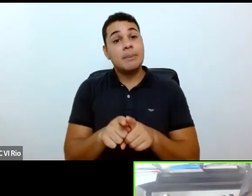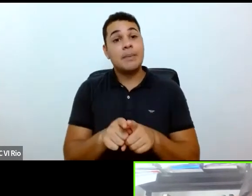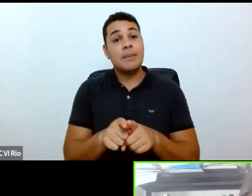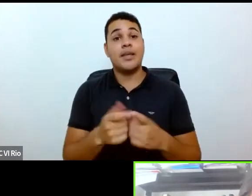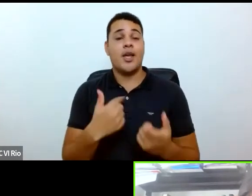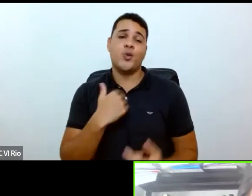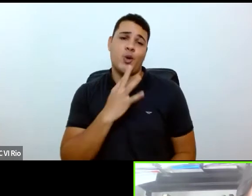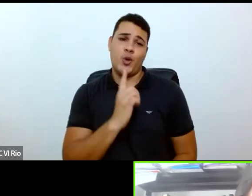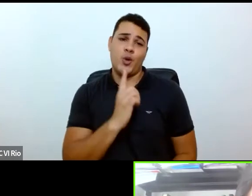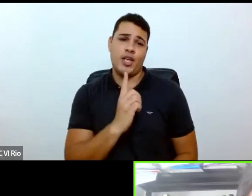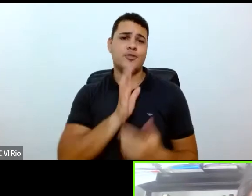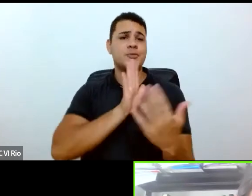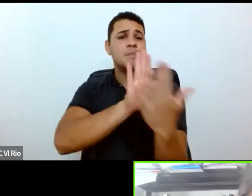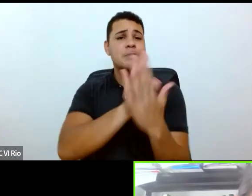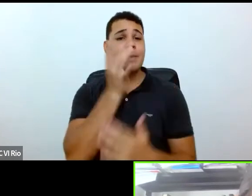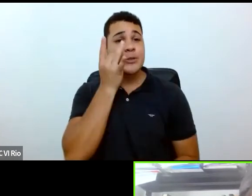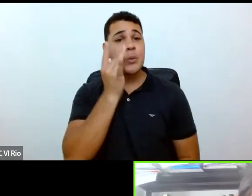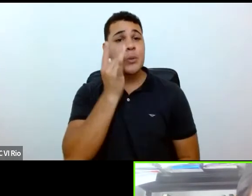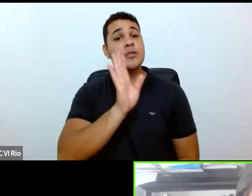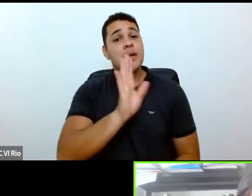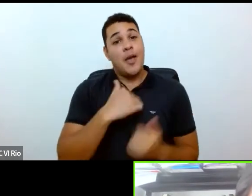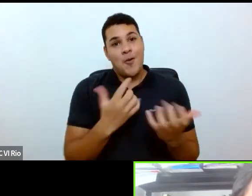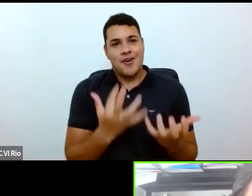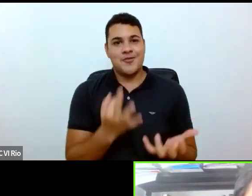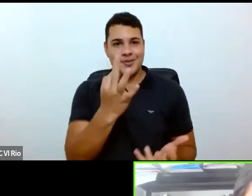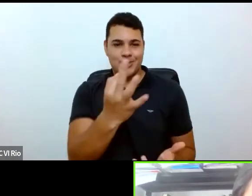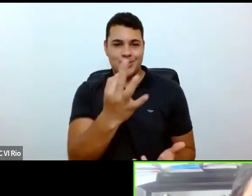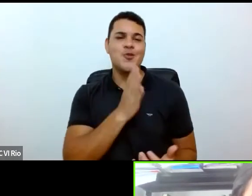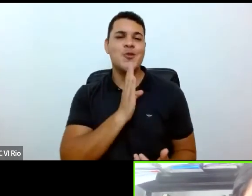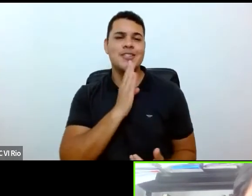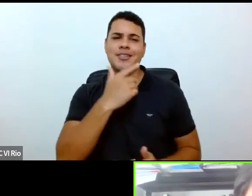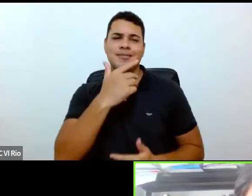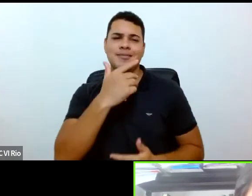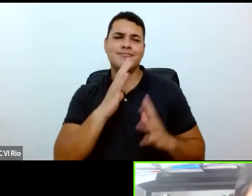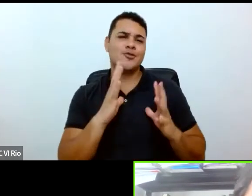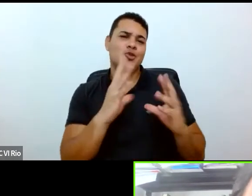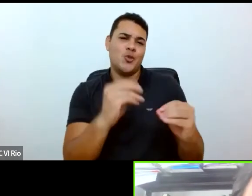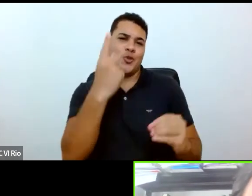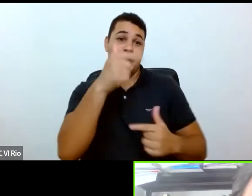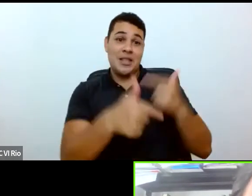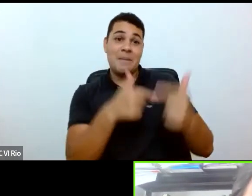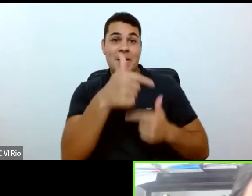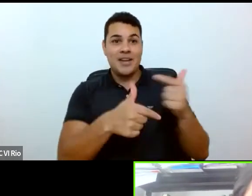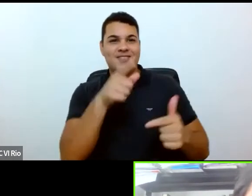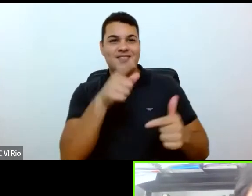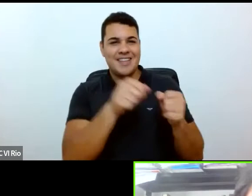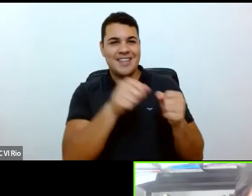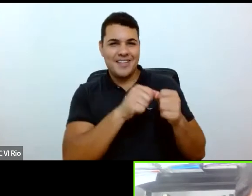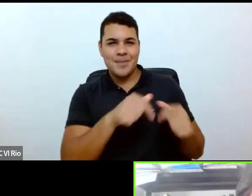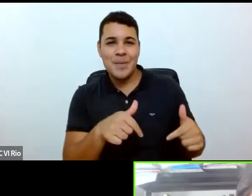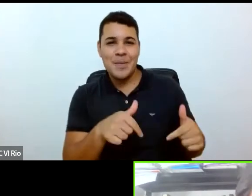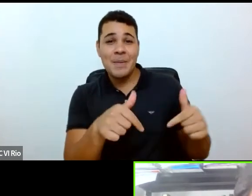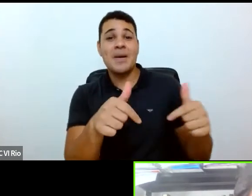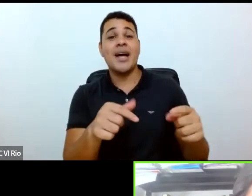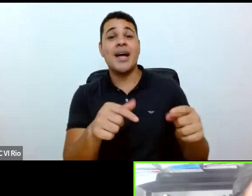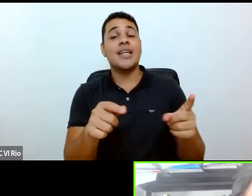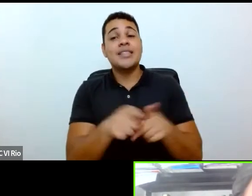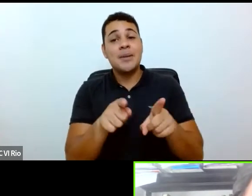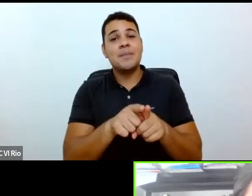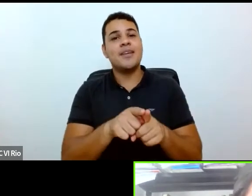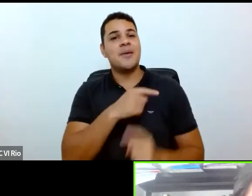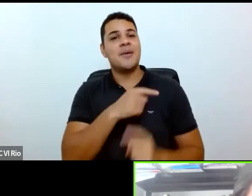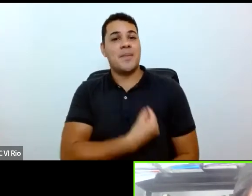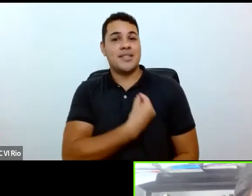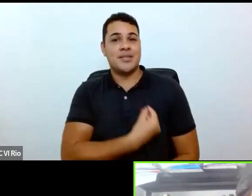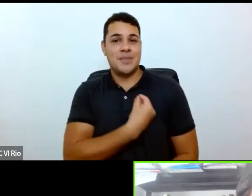pessoalmente e todo esse trabalho coletivo que você faz parte dessa coletividade e fazer parte dessa escola que também,